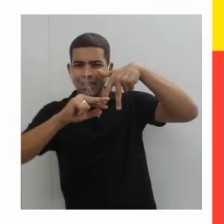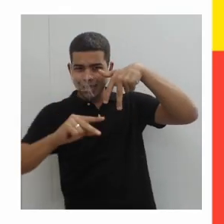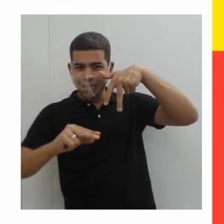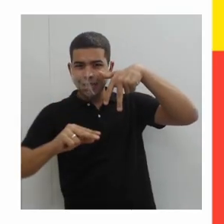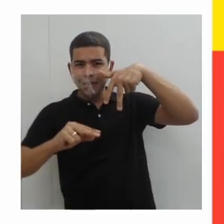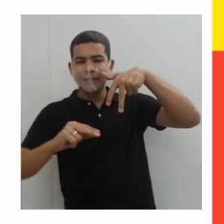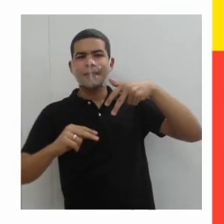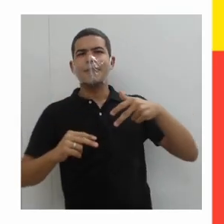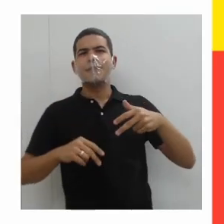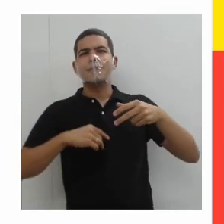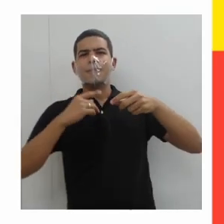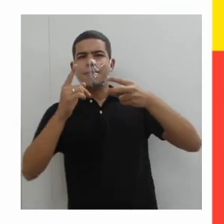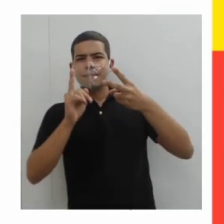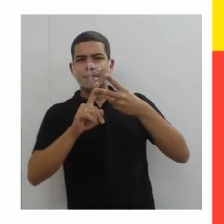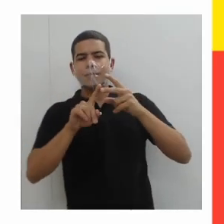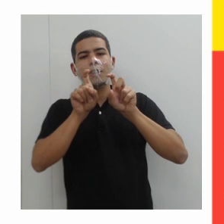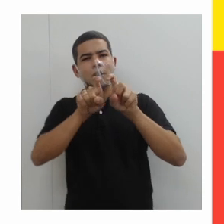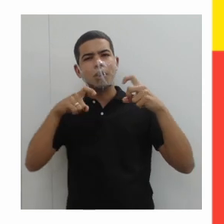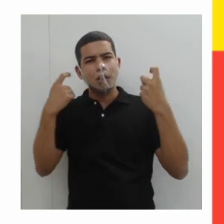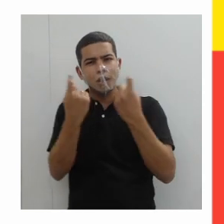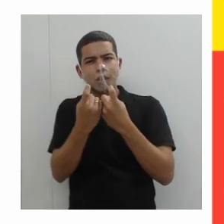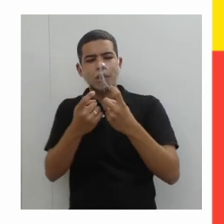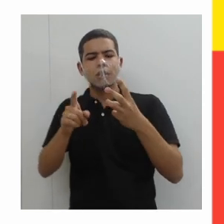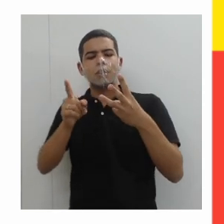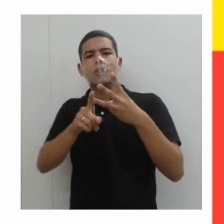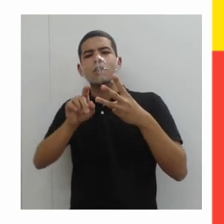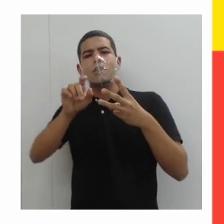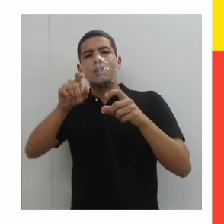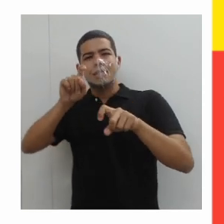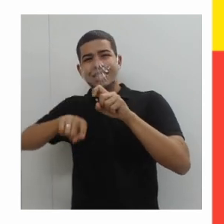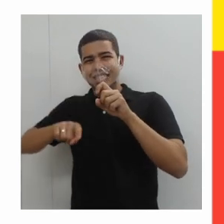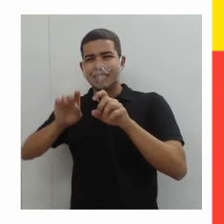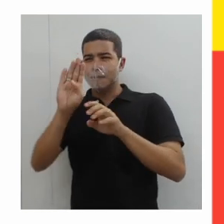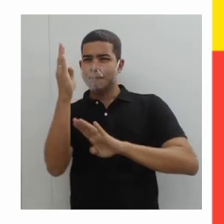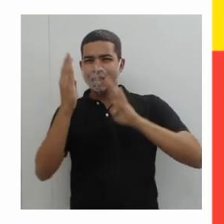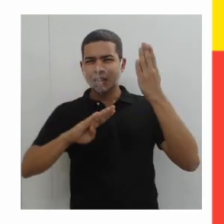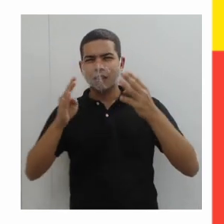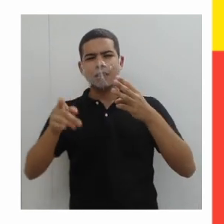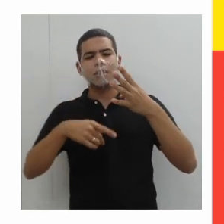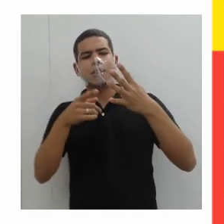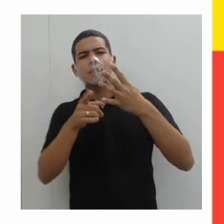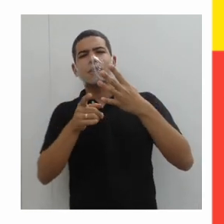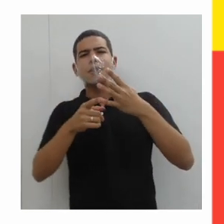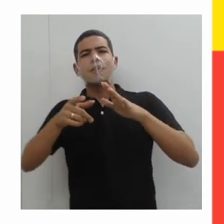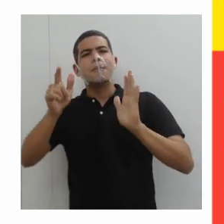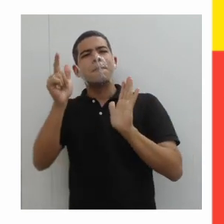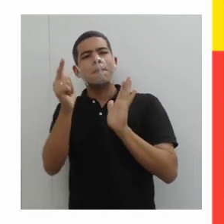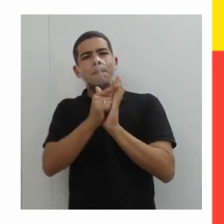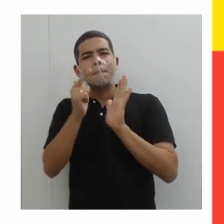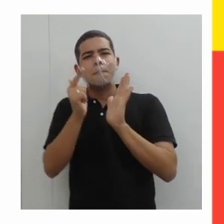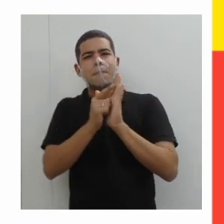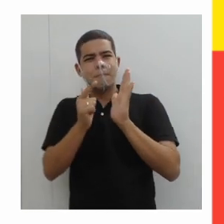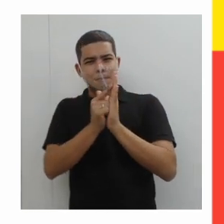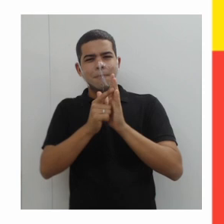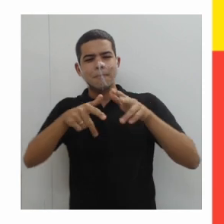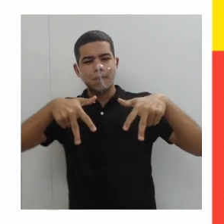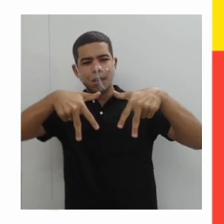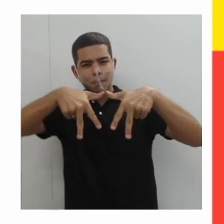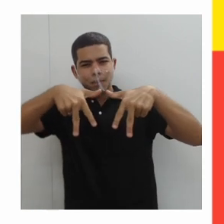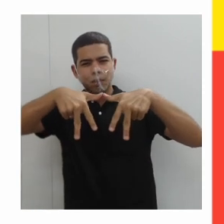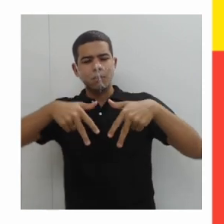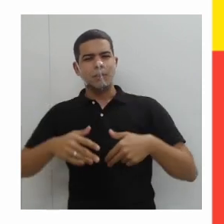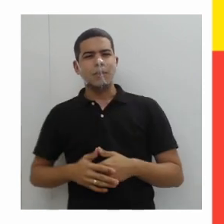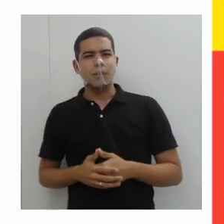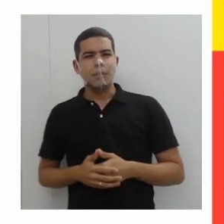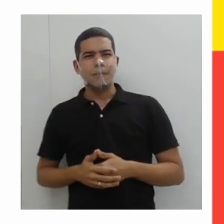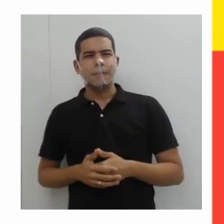de gênero, orientação sexual, sexo biológico e papel de gênero. Lá na cabeça, no cérebro, eu coloquei identidade de gênero, porque é